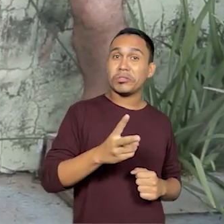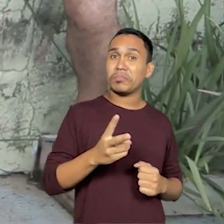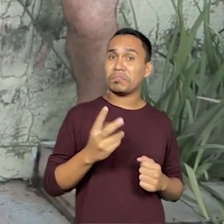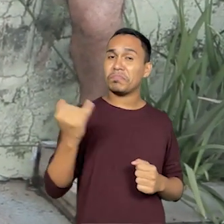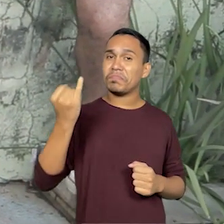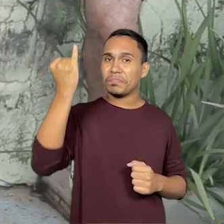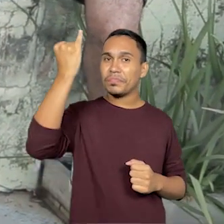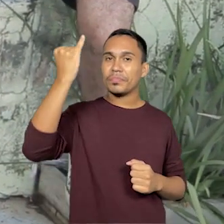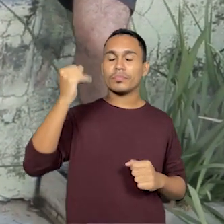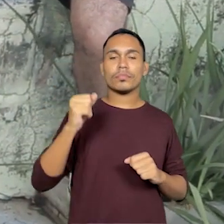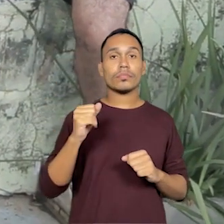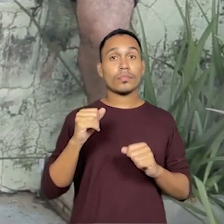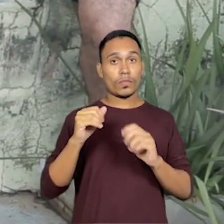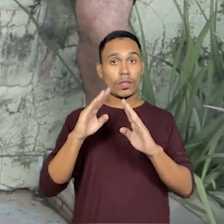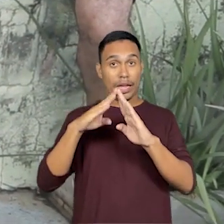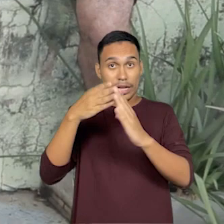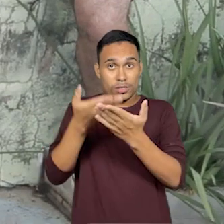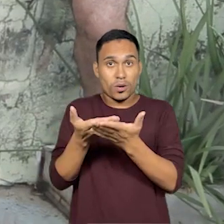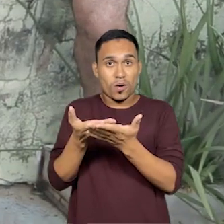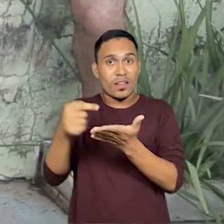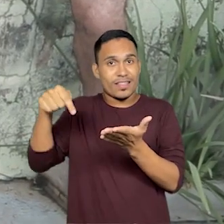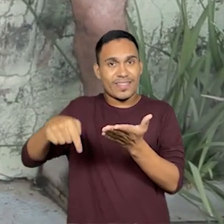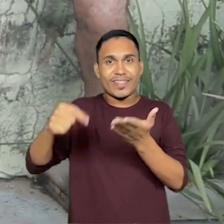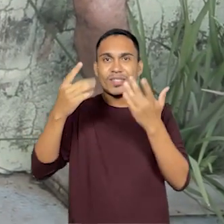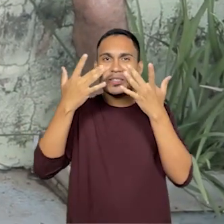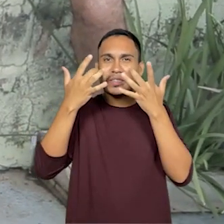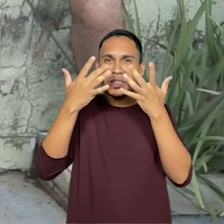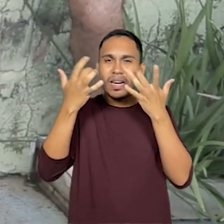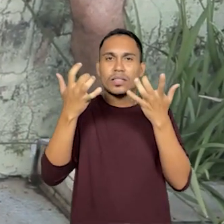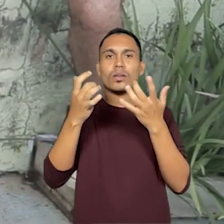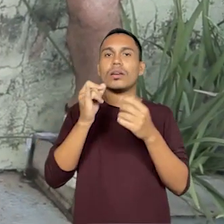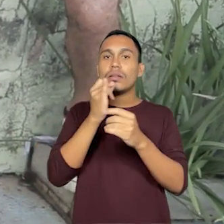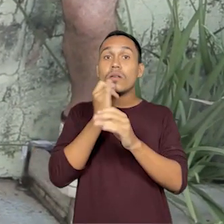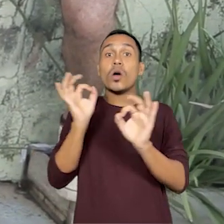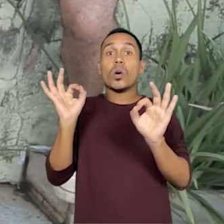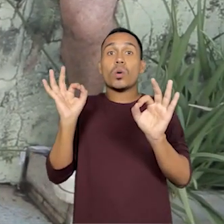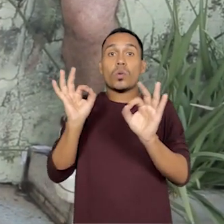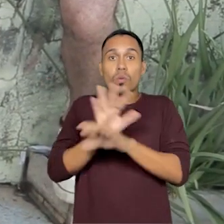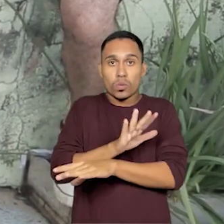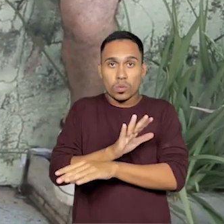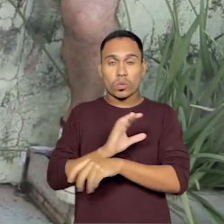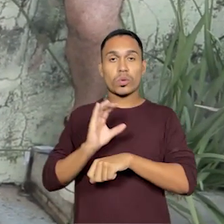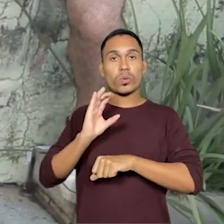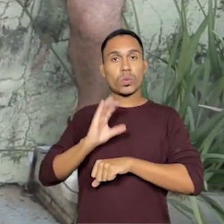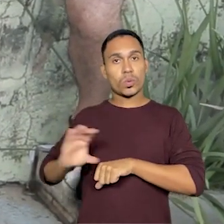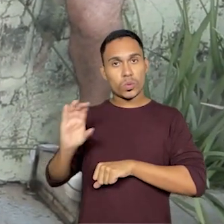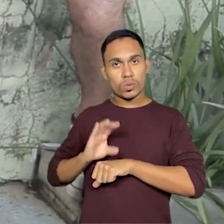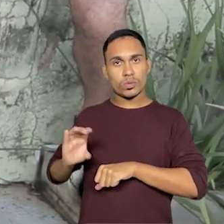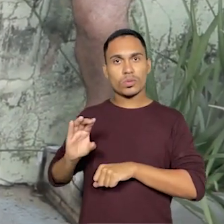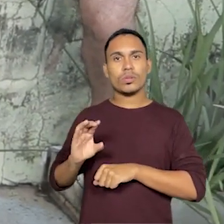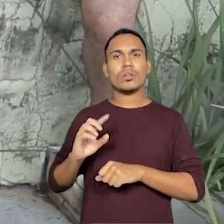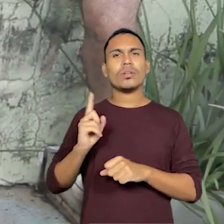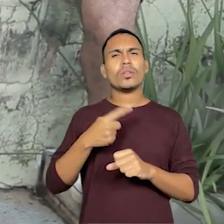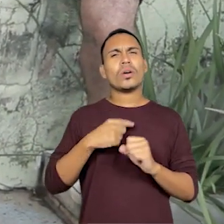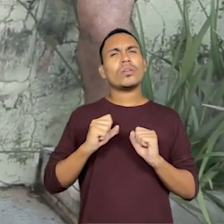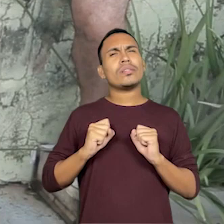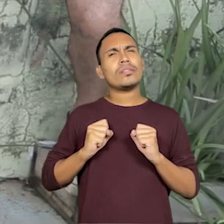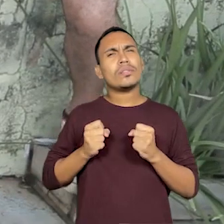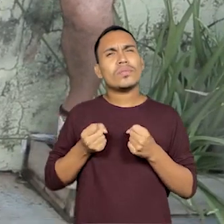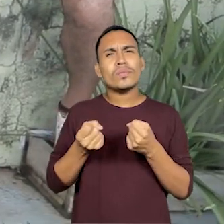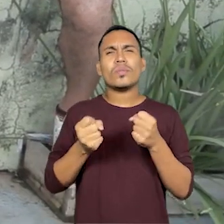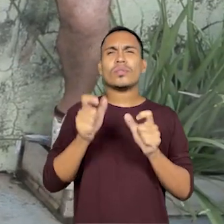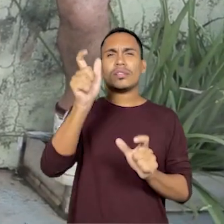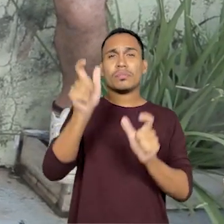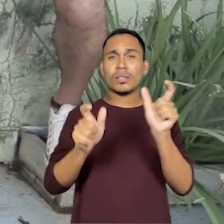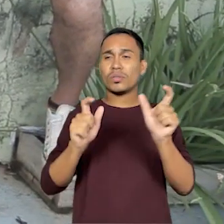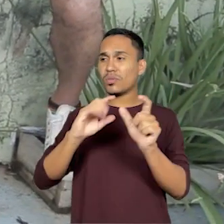Uhum. Na escola de teatro, por exemplo, quando o grupo conclui, o espetáculo conclusão de curso, a gente faz um esforço para levar essa galera até a